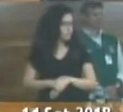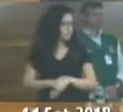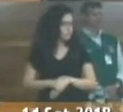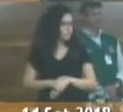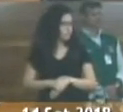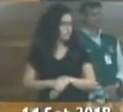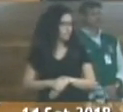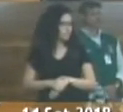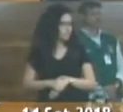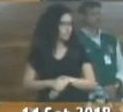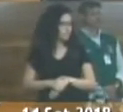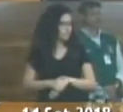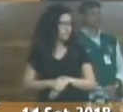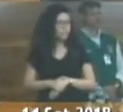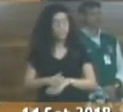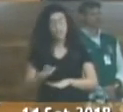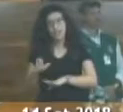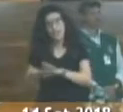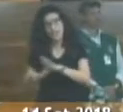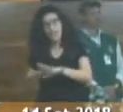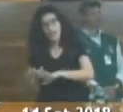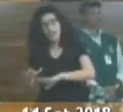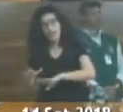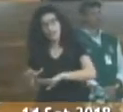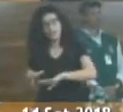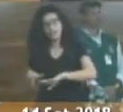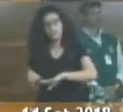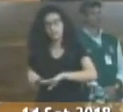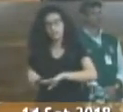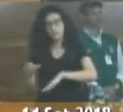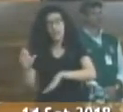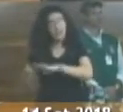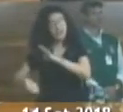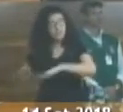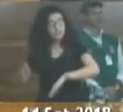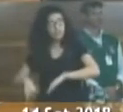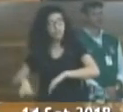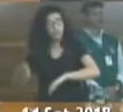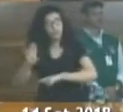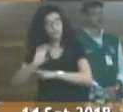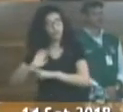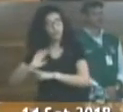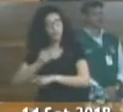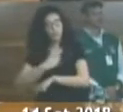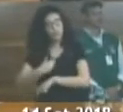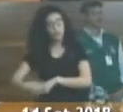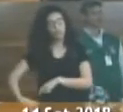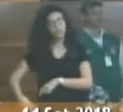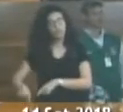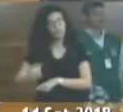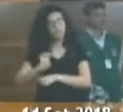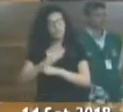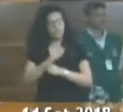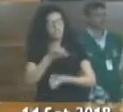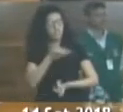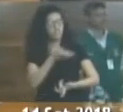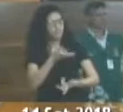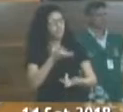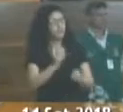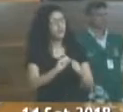Ora, esse tensionamento vem do próprio Estado, né? Um exemplo disso é a proposta da PPP da Ilha Grande, que